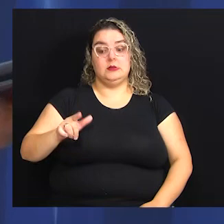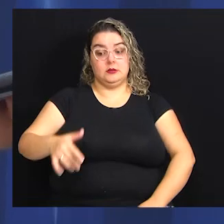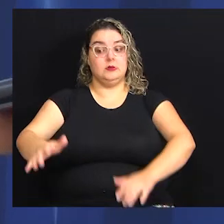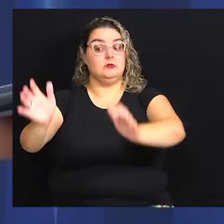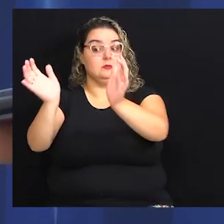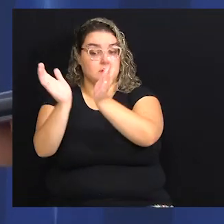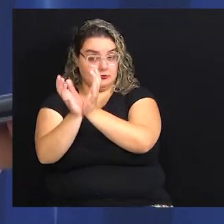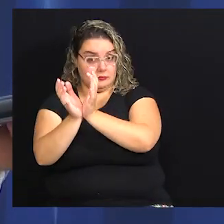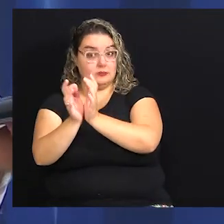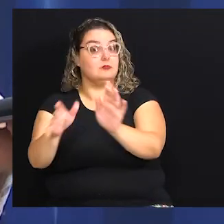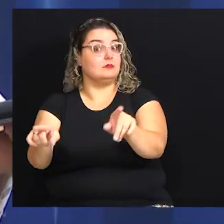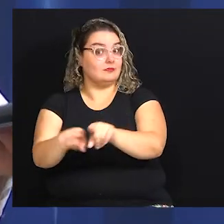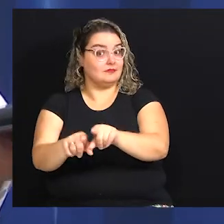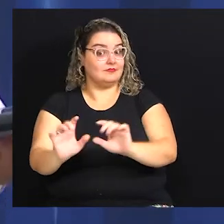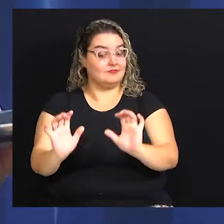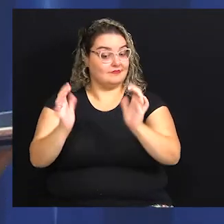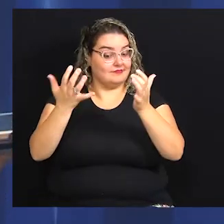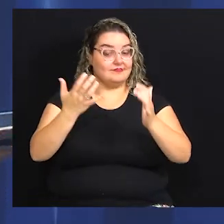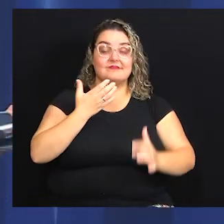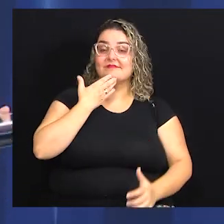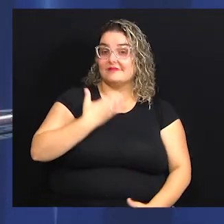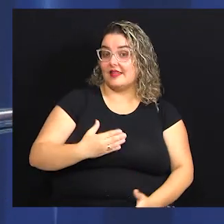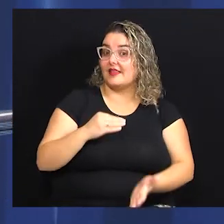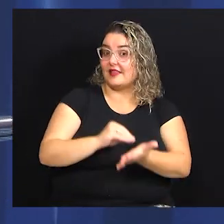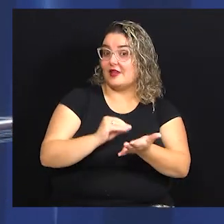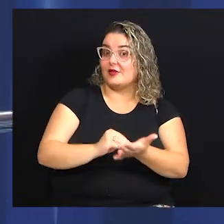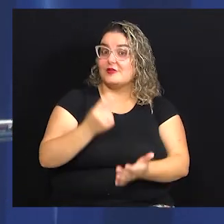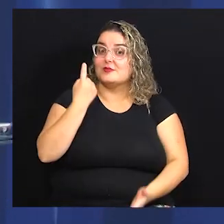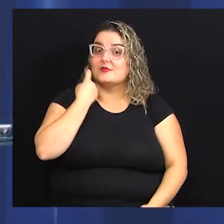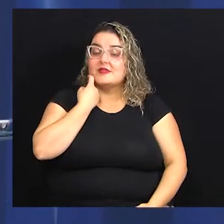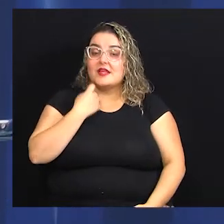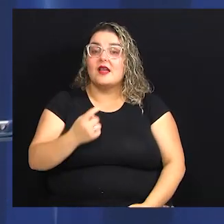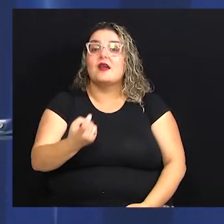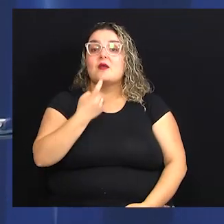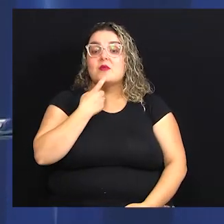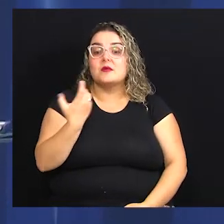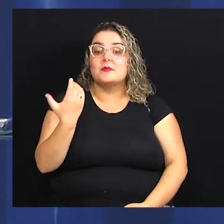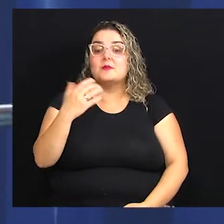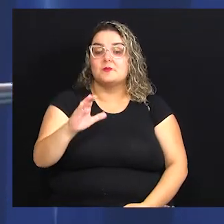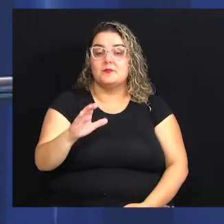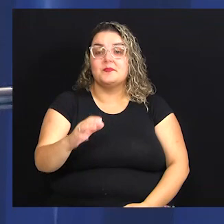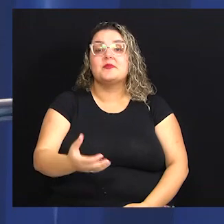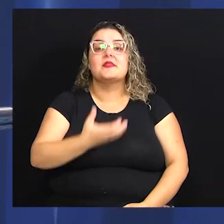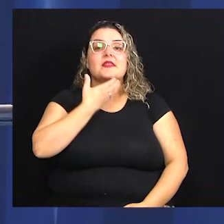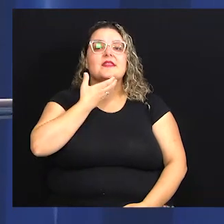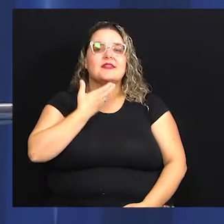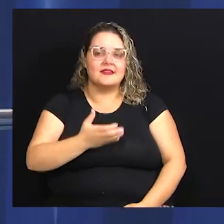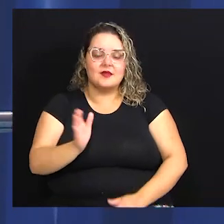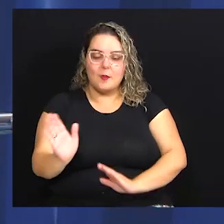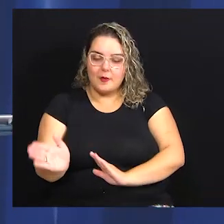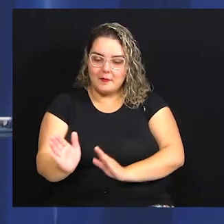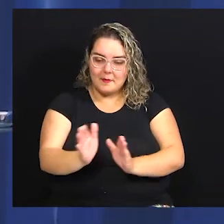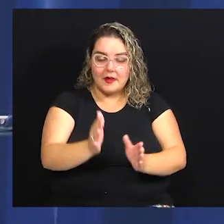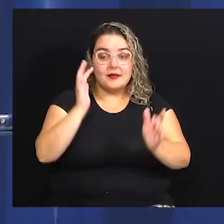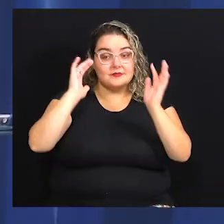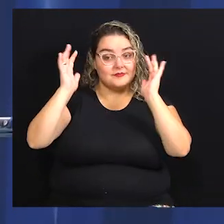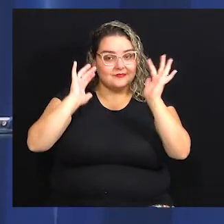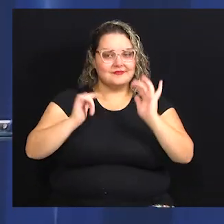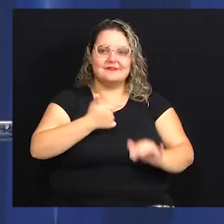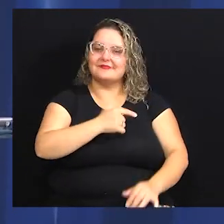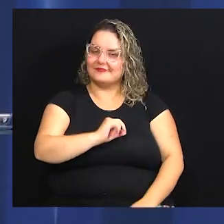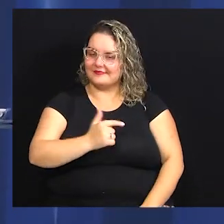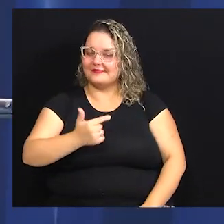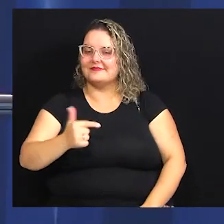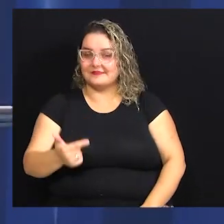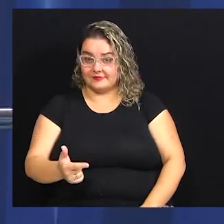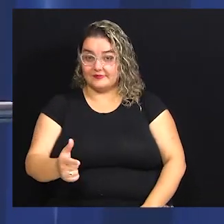já estamos em clima de Natal. E na última sexta-feira, Campinas lançou o projeto Natal Caminho dos Sonhos